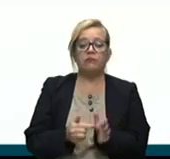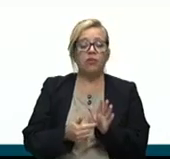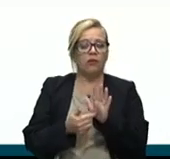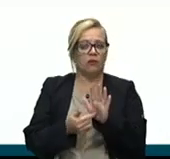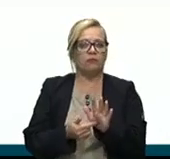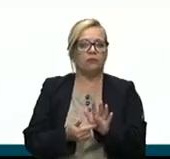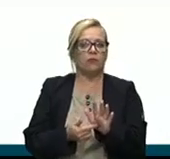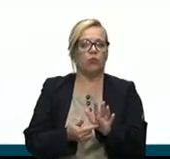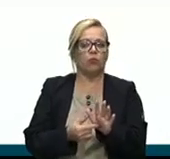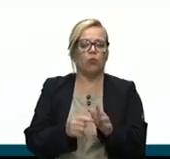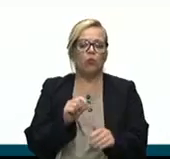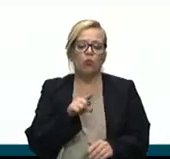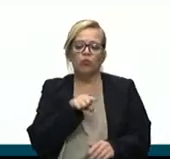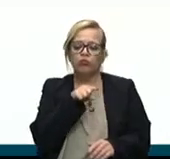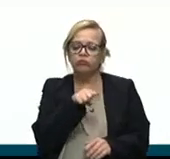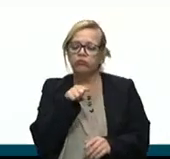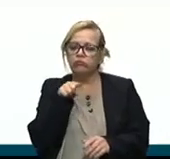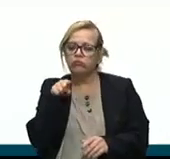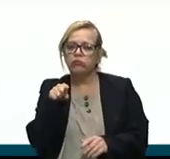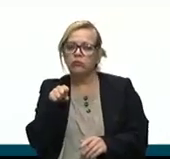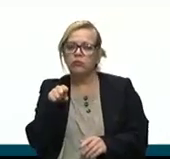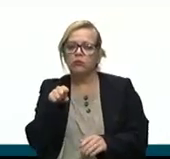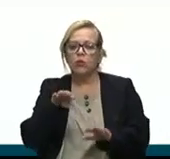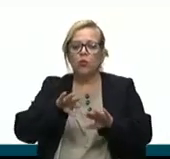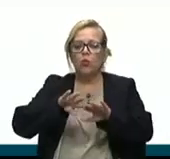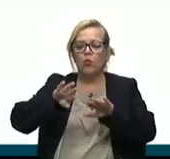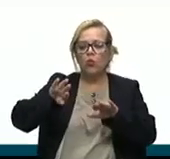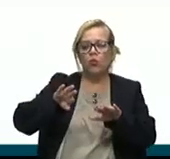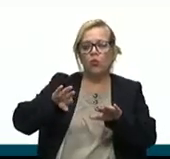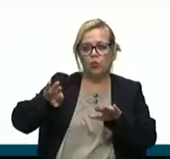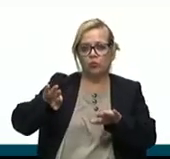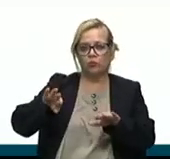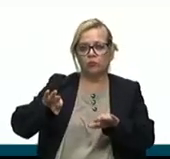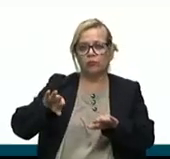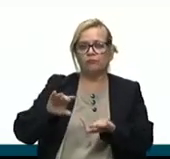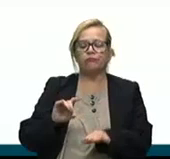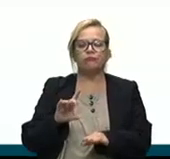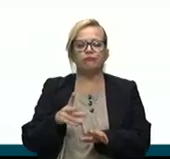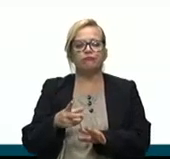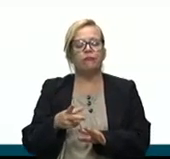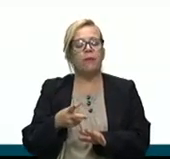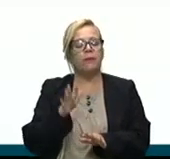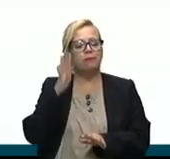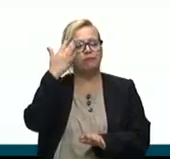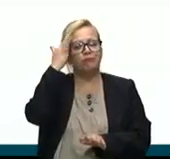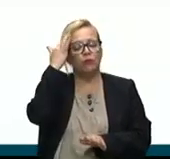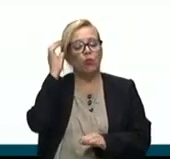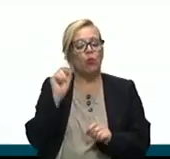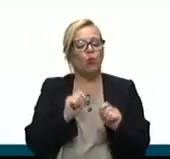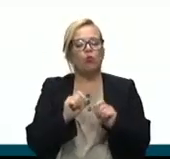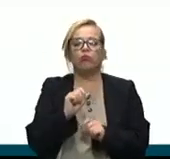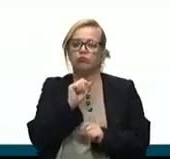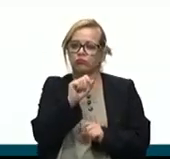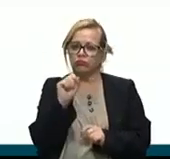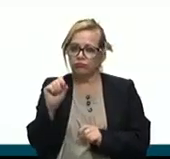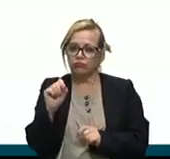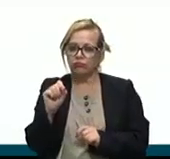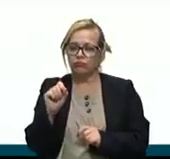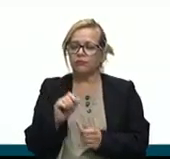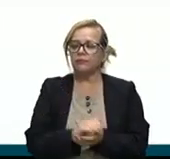com os pontos que nós dizemos que estão dispersos no plano cartesiano. Apenas a fixação dos pontos.